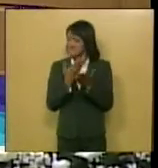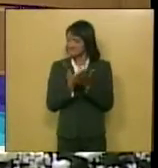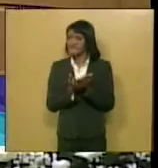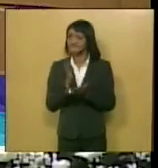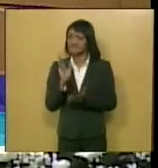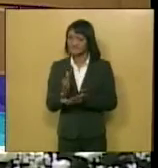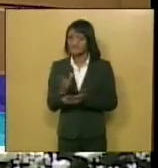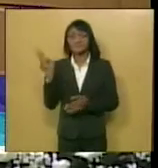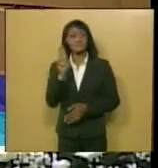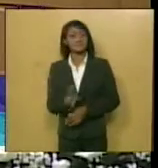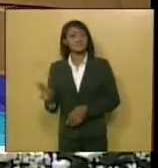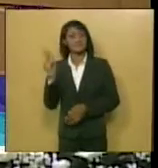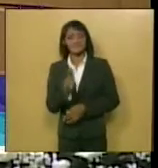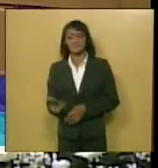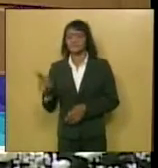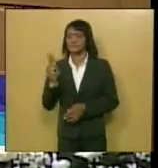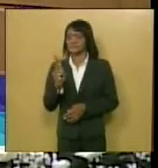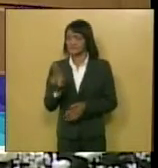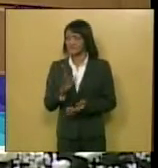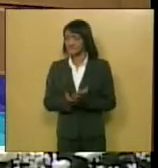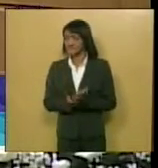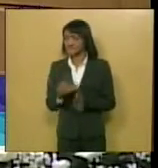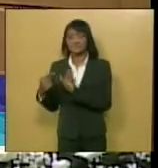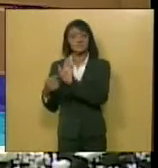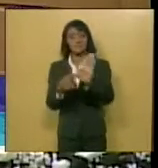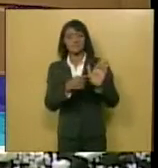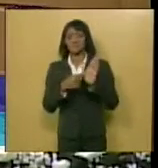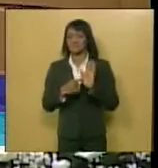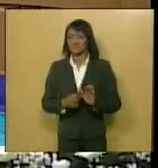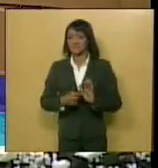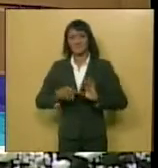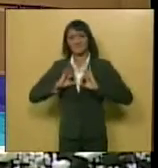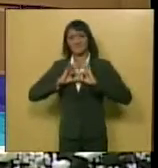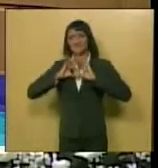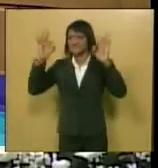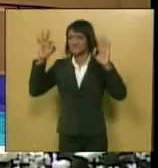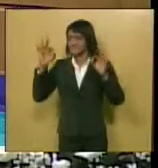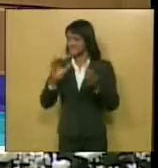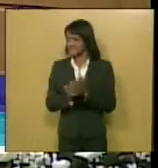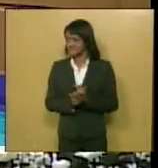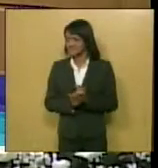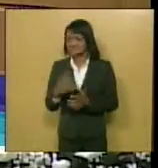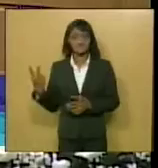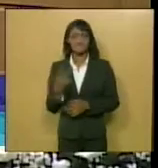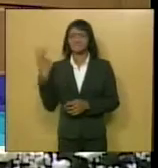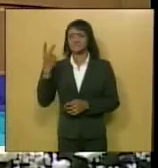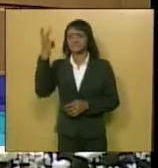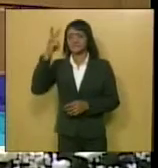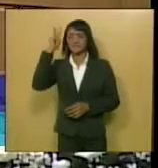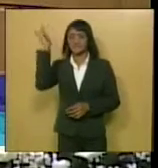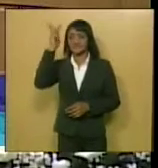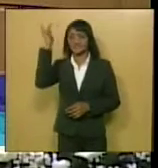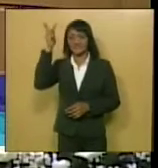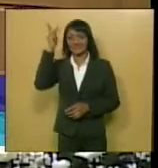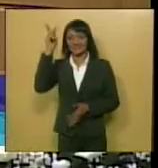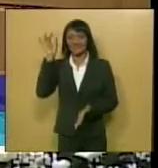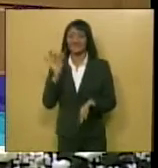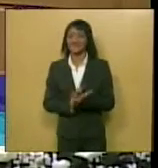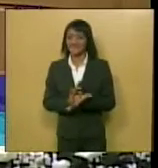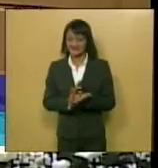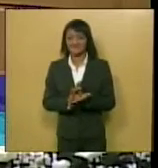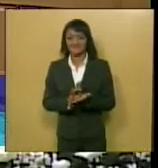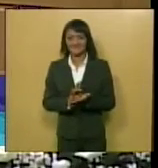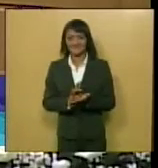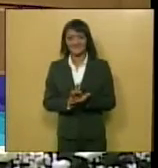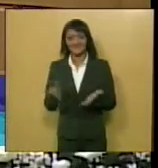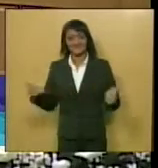em universidades, numa demonstração inequívoca do seu valor histórico e político para